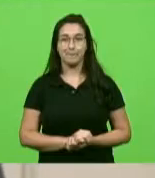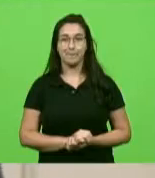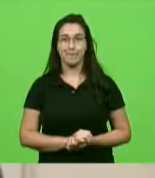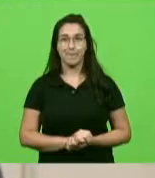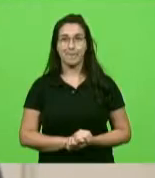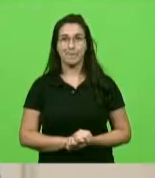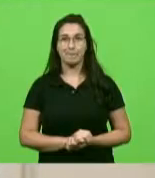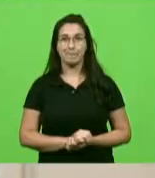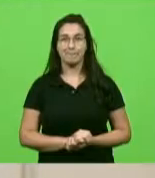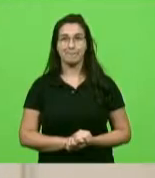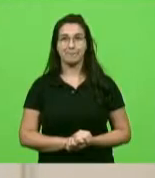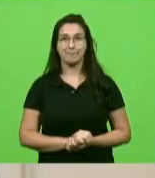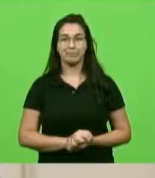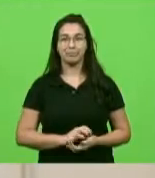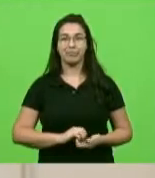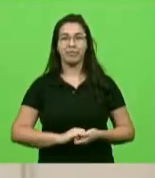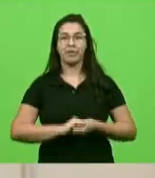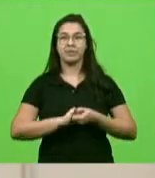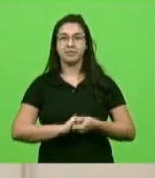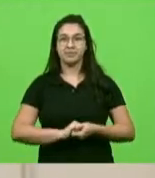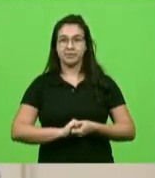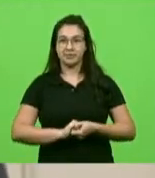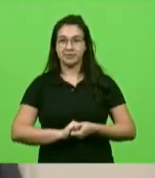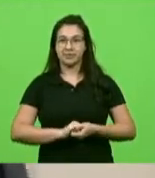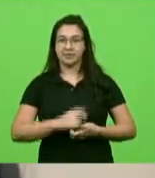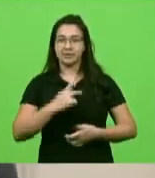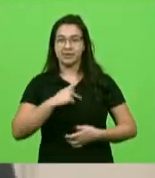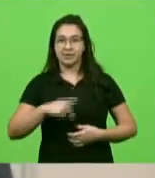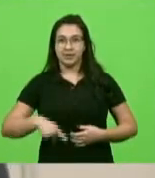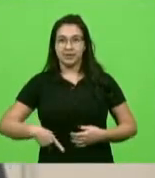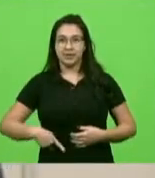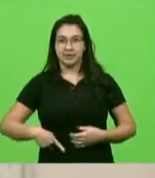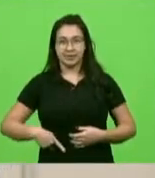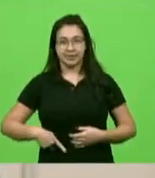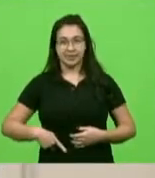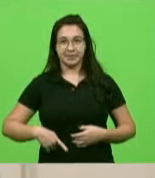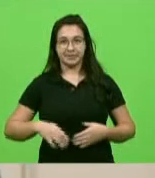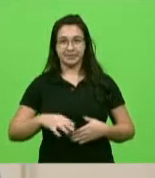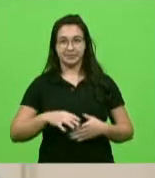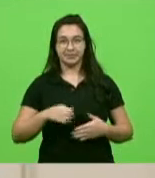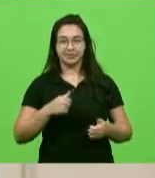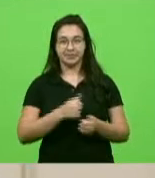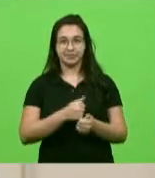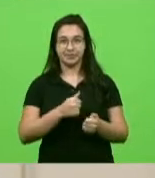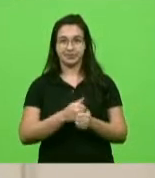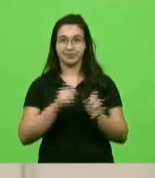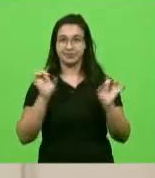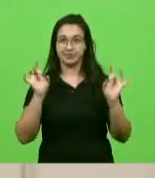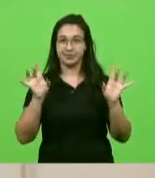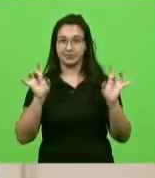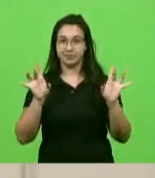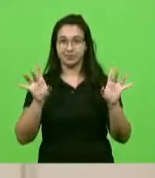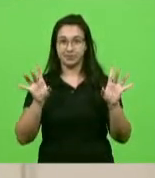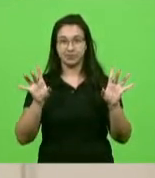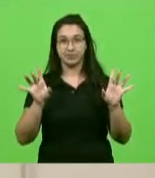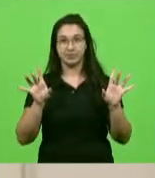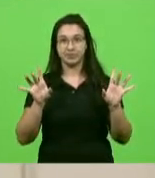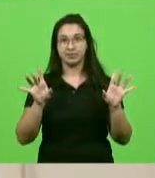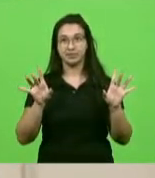Cumprimento o excelentíssimo senhor presidente deste Tribunal Especial,